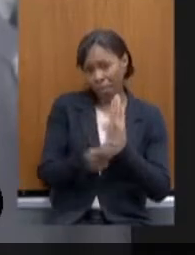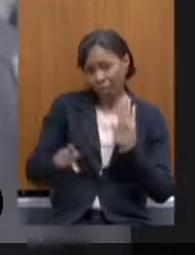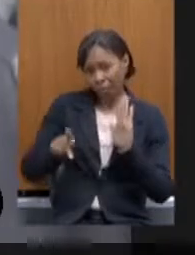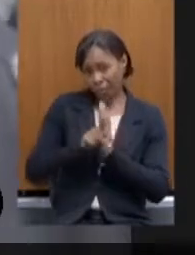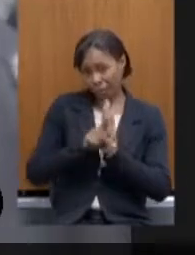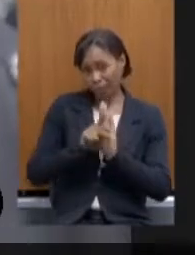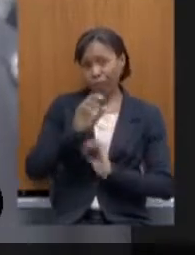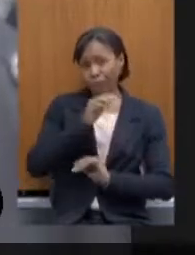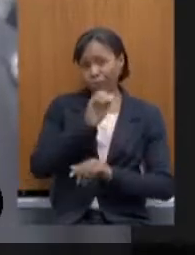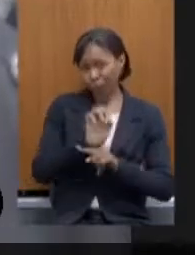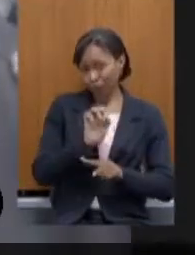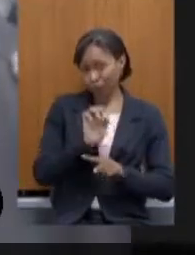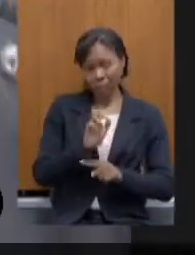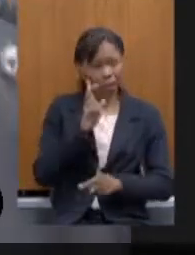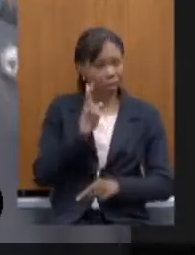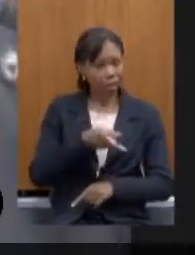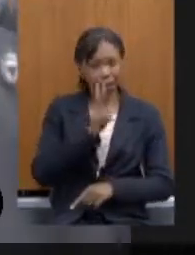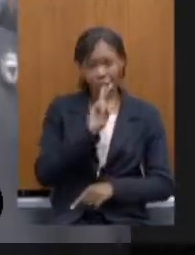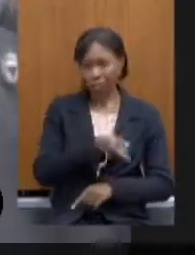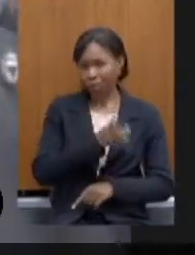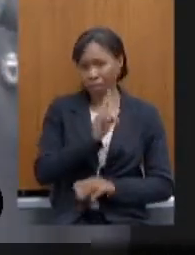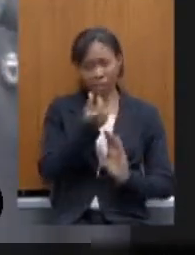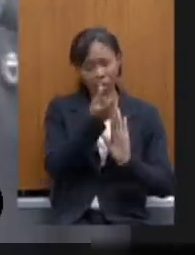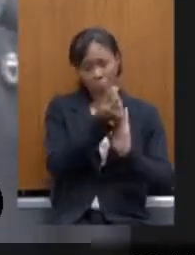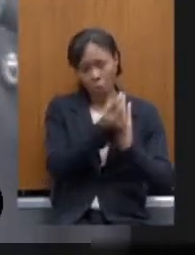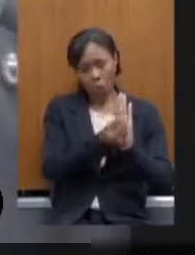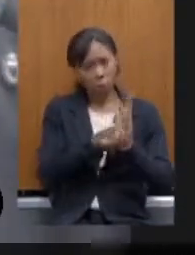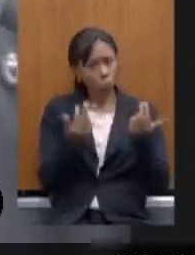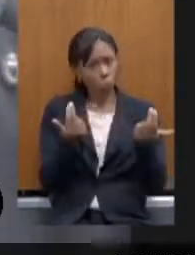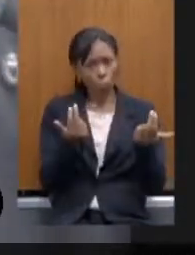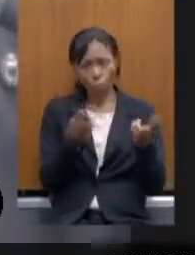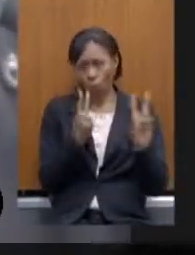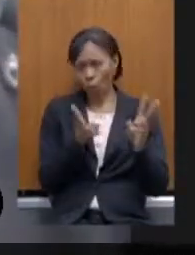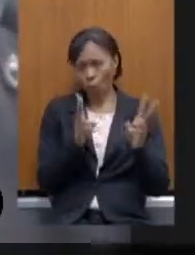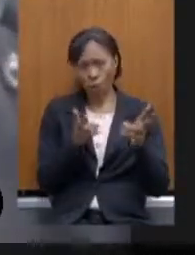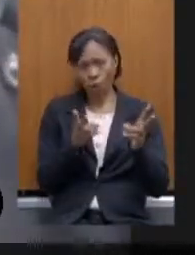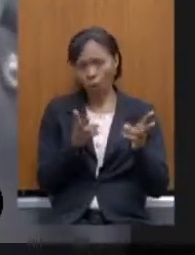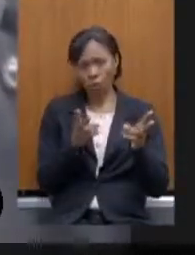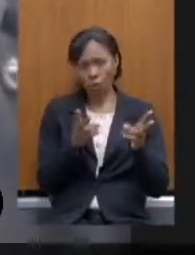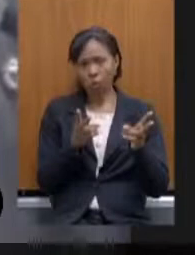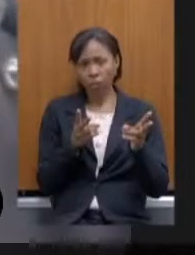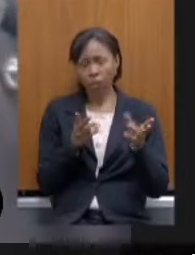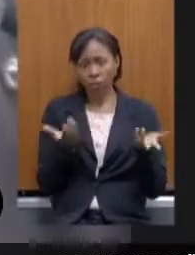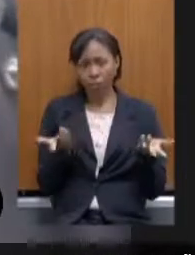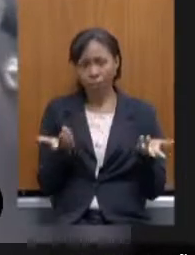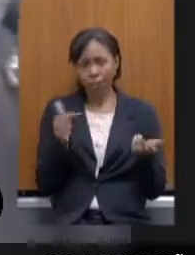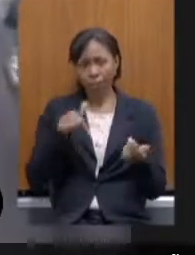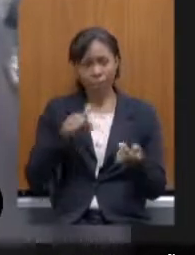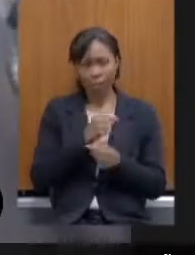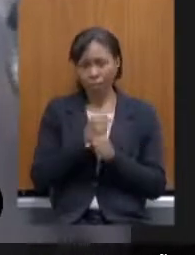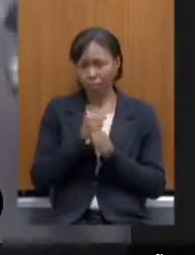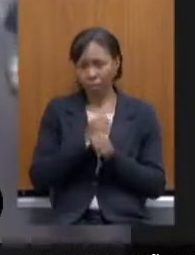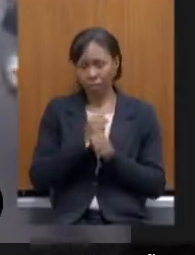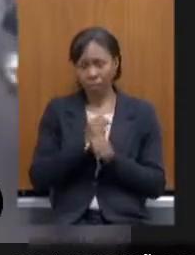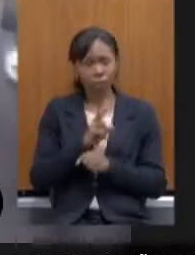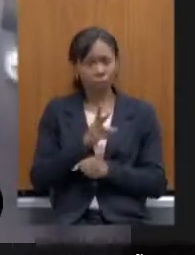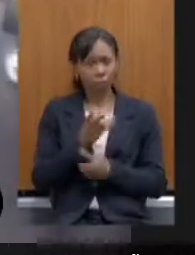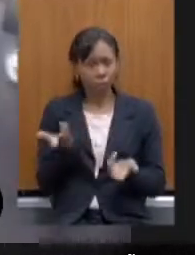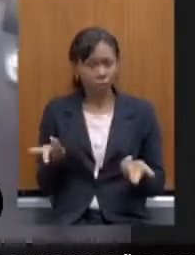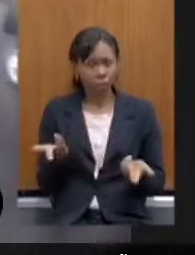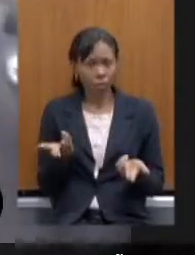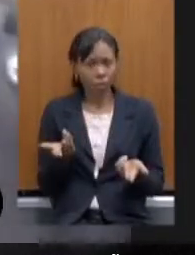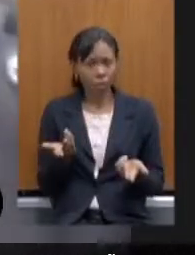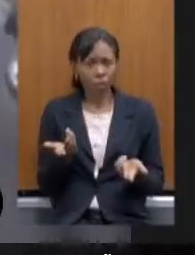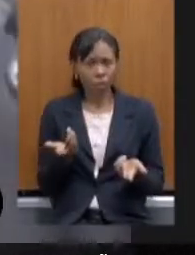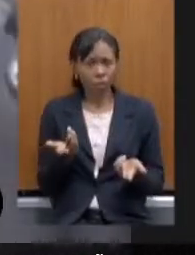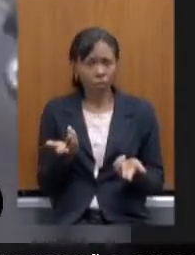ela mandei a mesma você comparar a tabela 30 de junho é a mesma e não